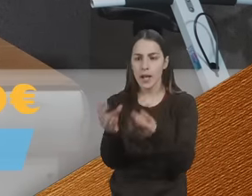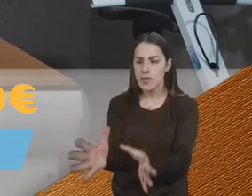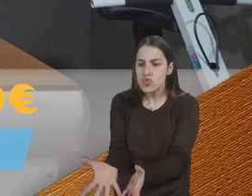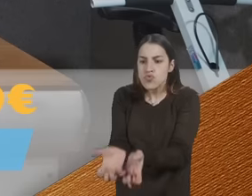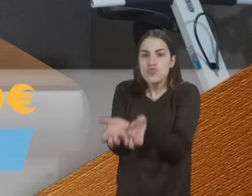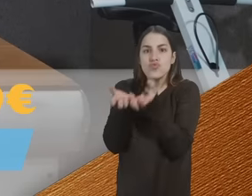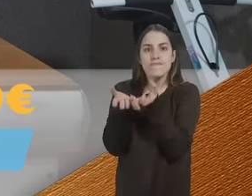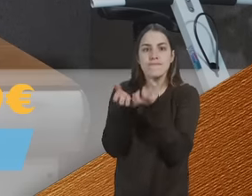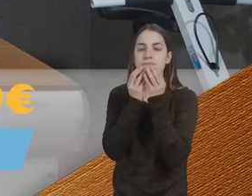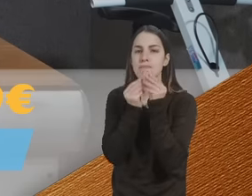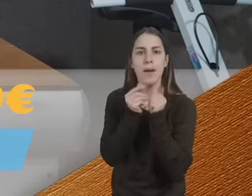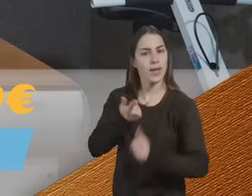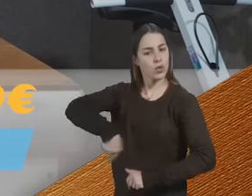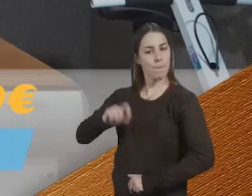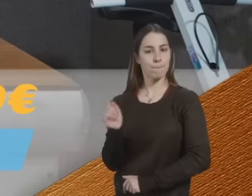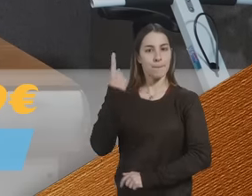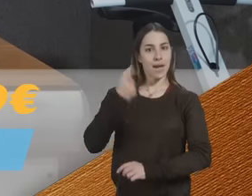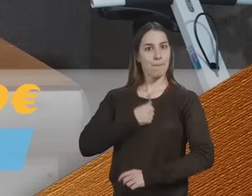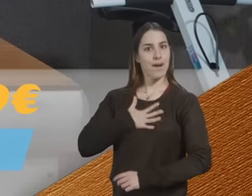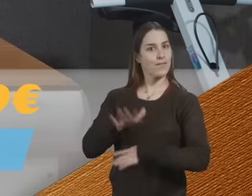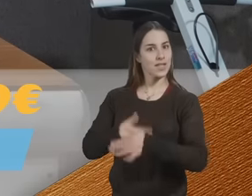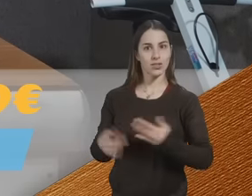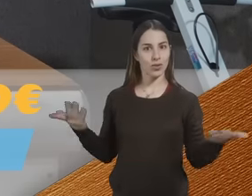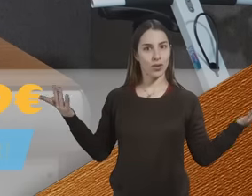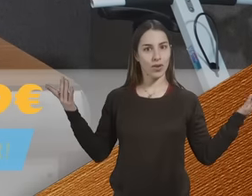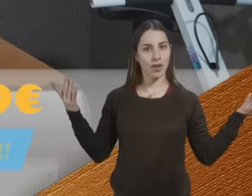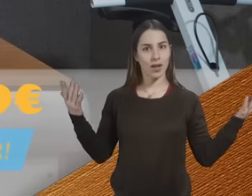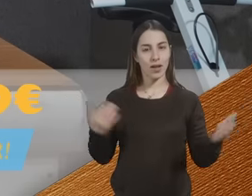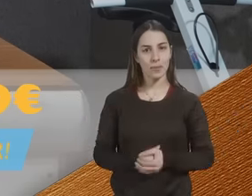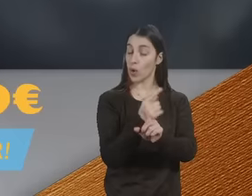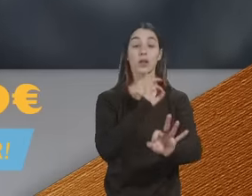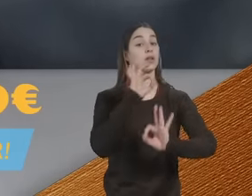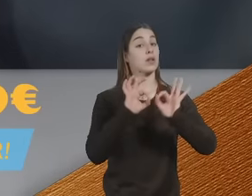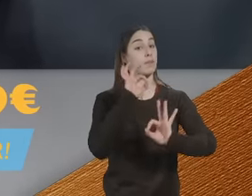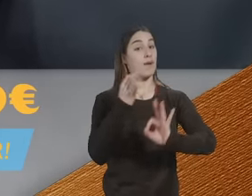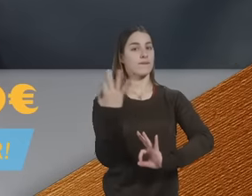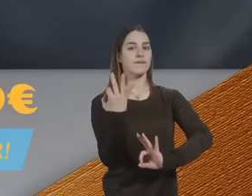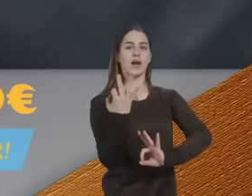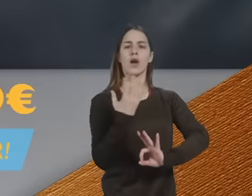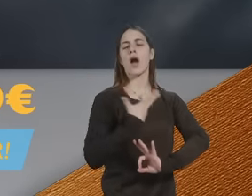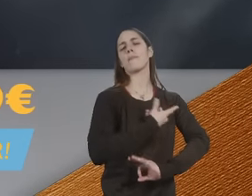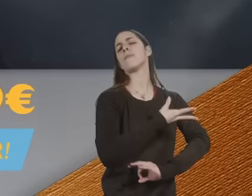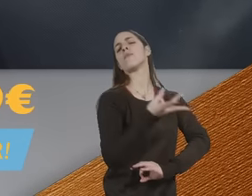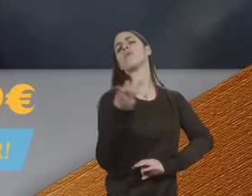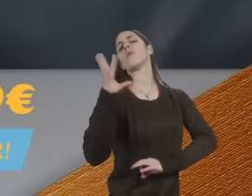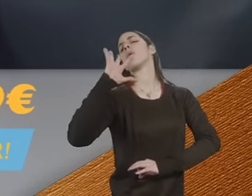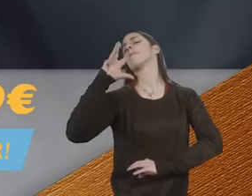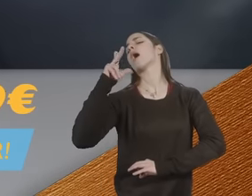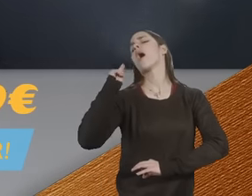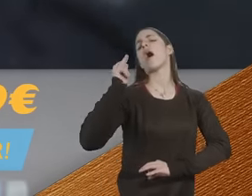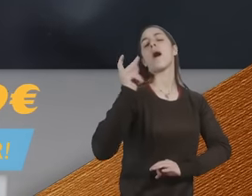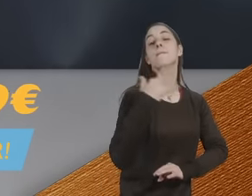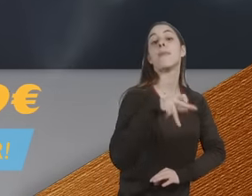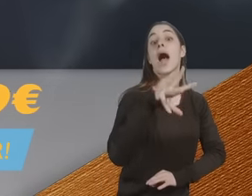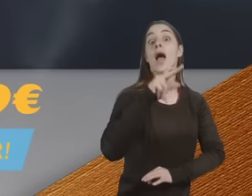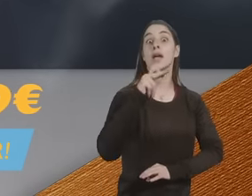empresa a conseguir fazer isto. Babigui, já sabem, olha, vou-lhe dizer, é um produto usado há milénios pelos maias.